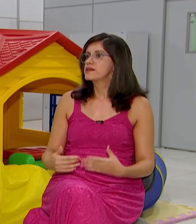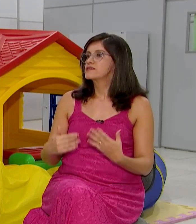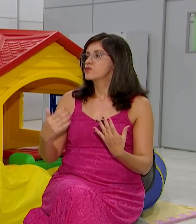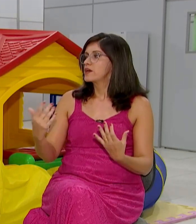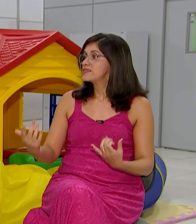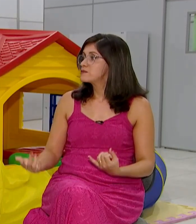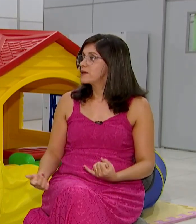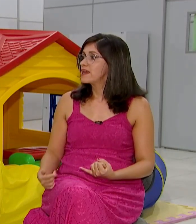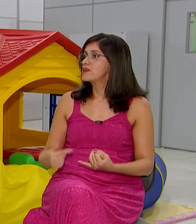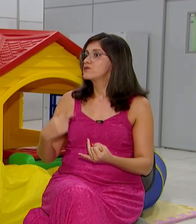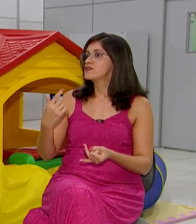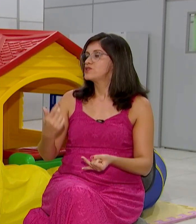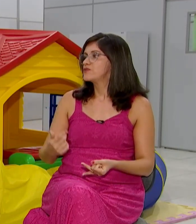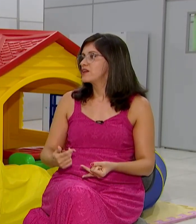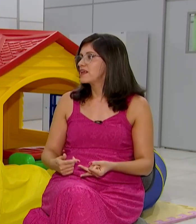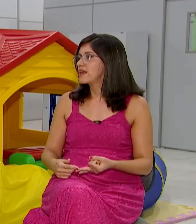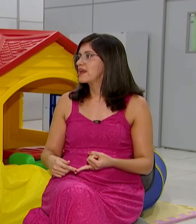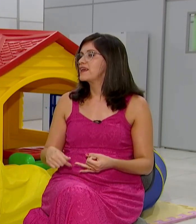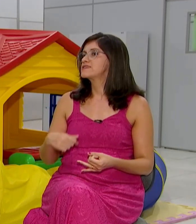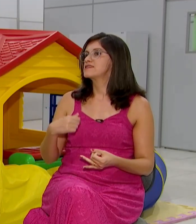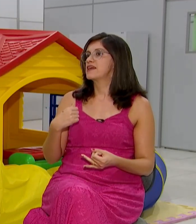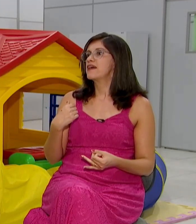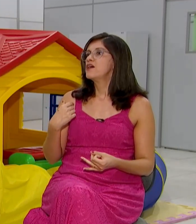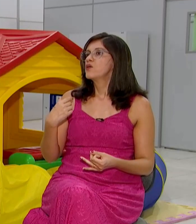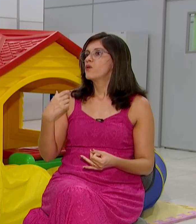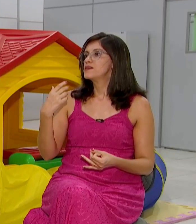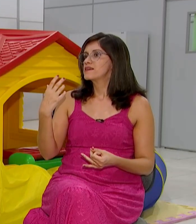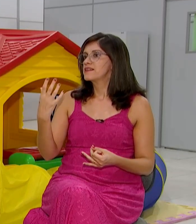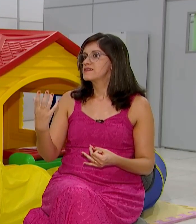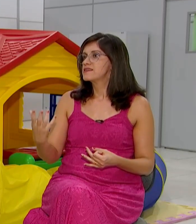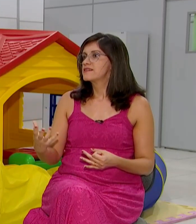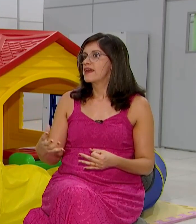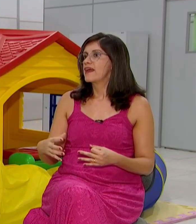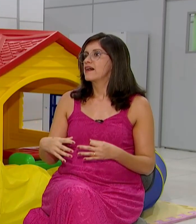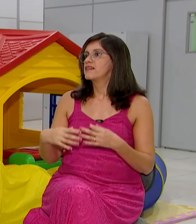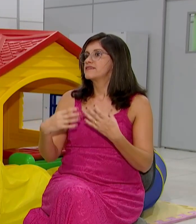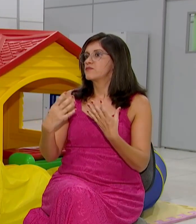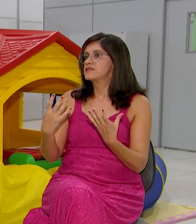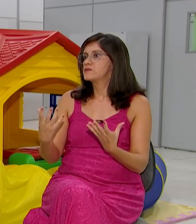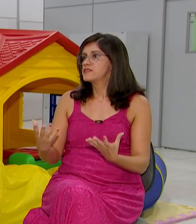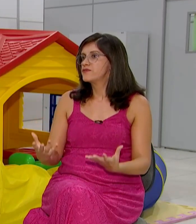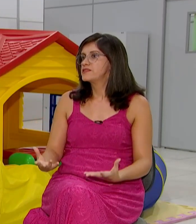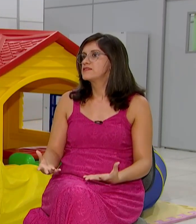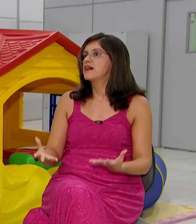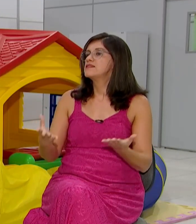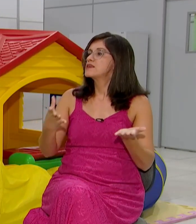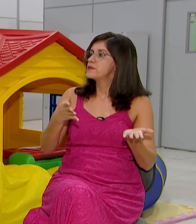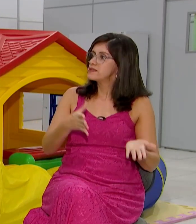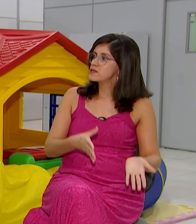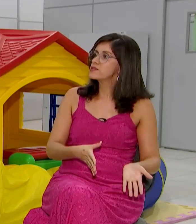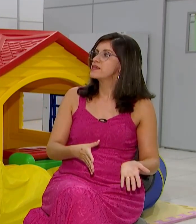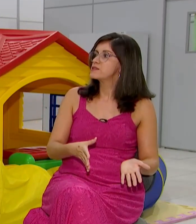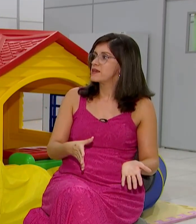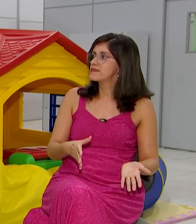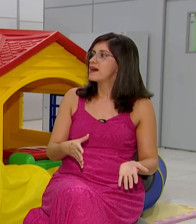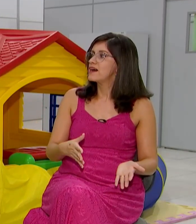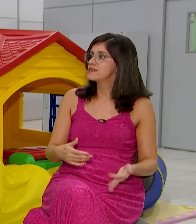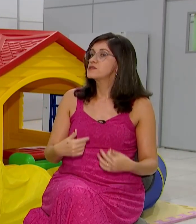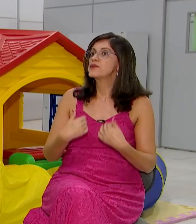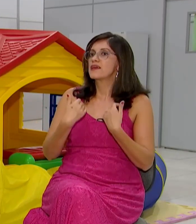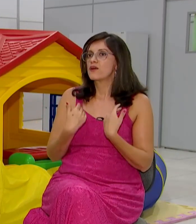com o aluno a questão do respeito, das diferenças, né? Como essa criança ela tem umas especificidades que precisam